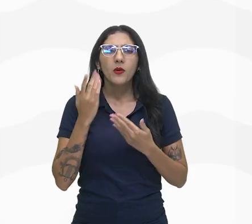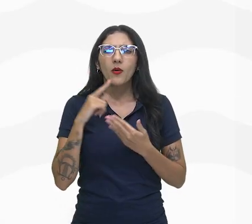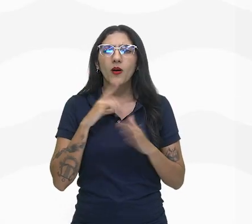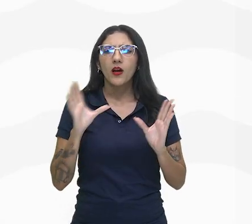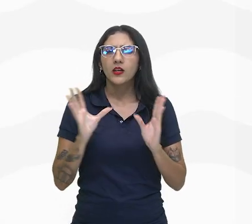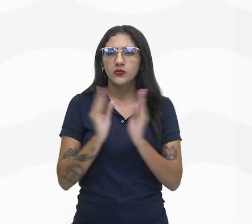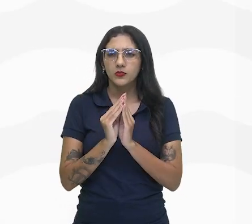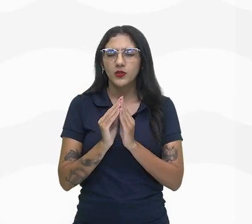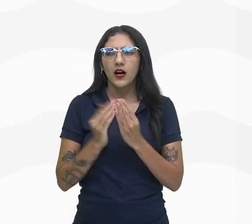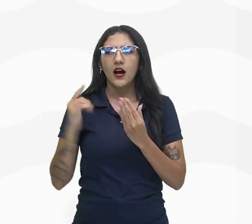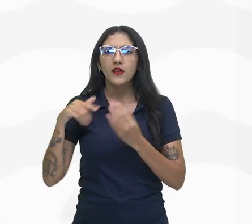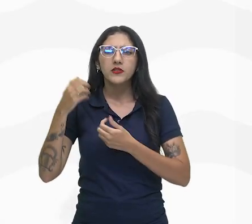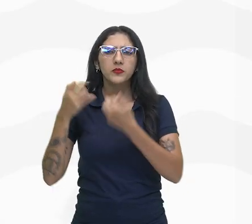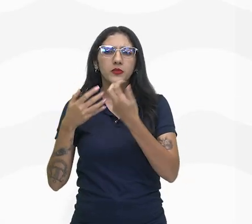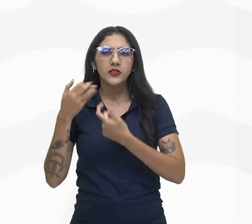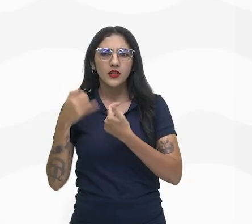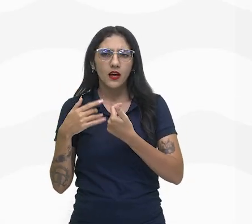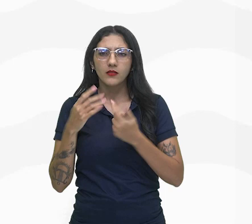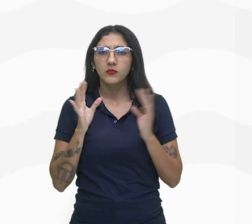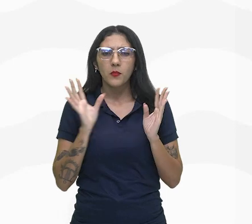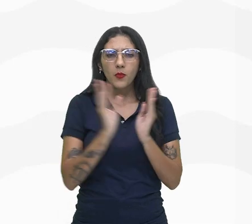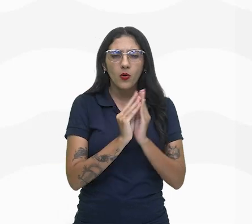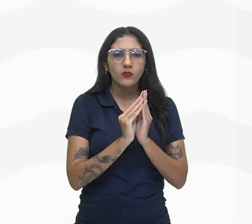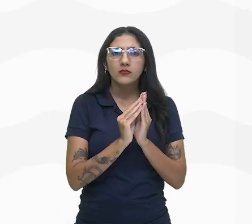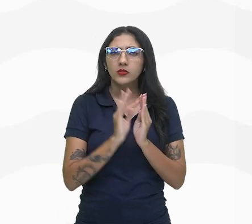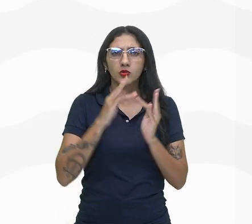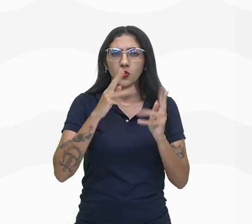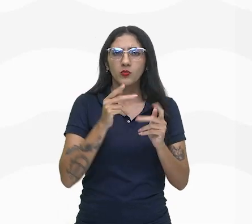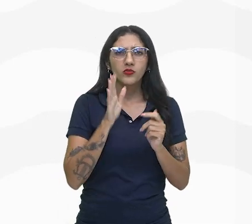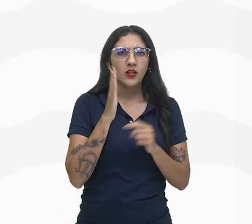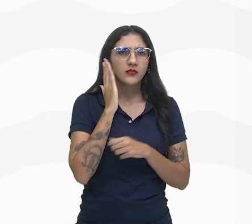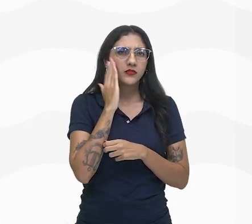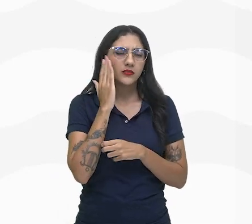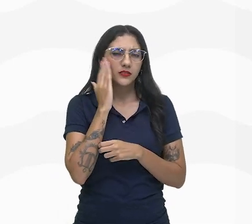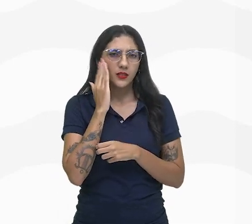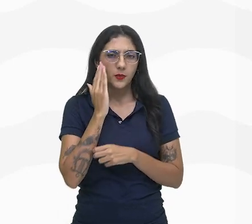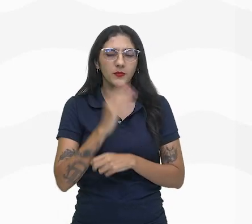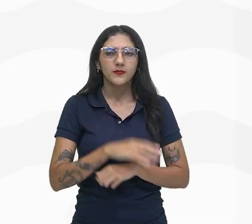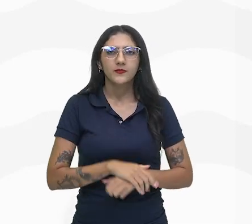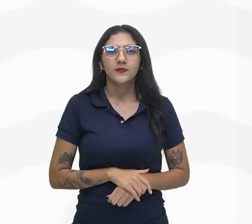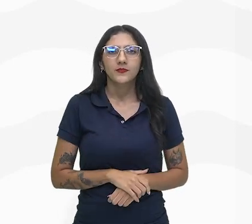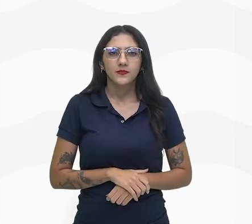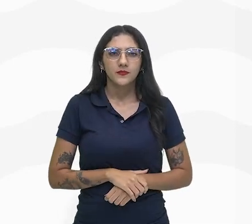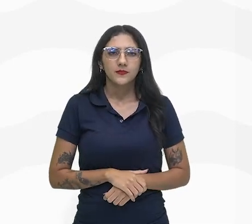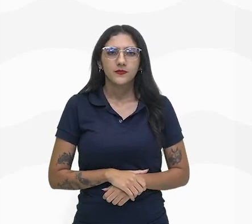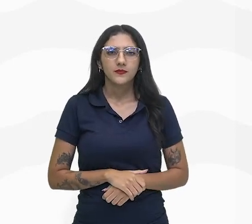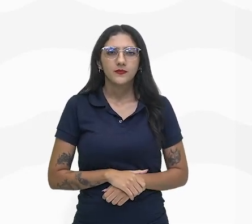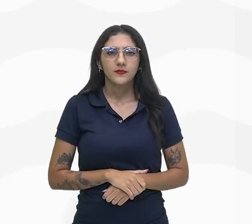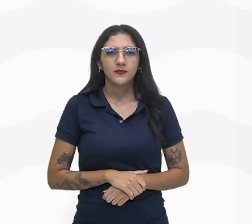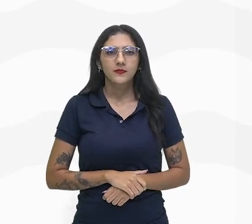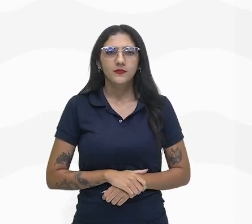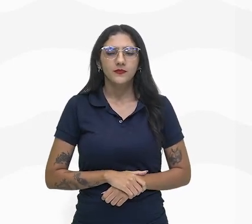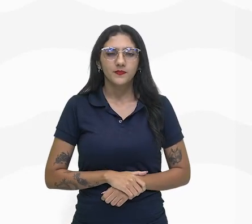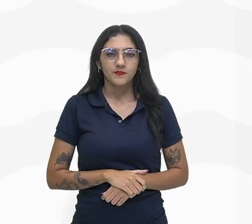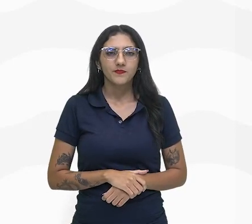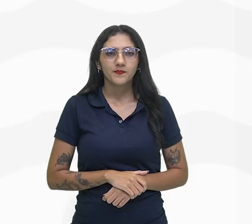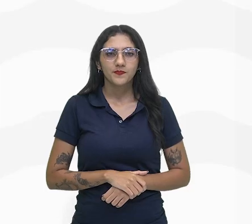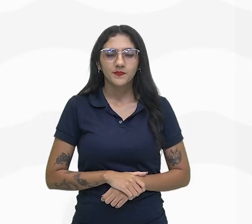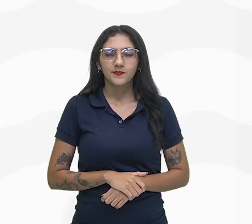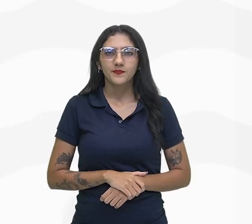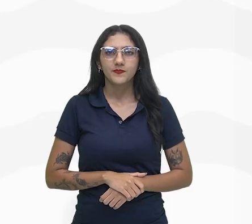A entrevista vai falar disso. Aí todo mundo já fica ciente o que vai ser ali a entrevista. A respeito do que vai ser a entrevista, na